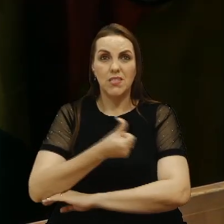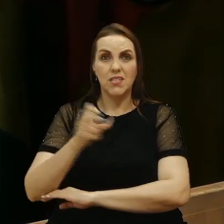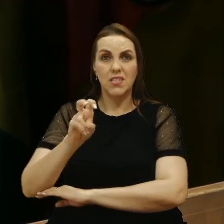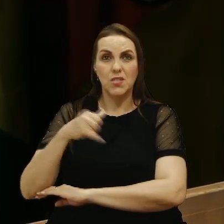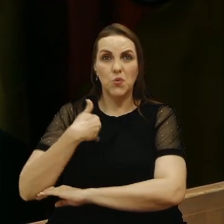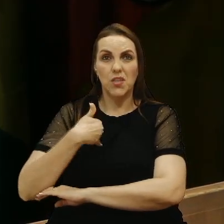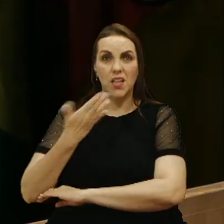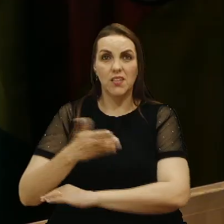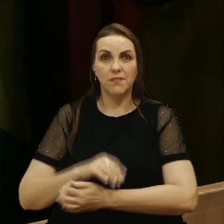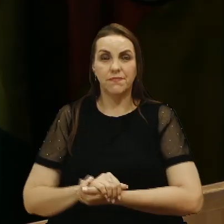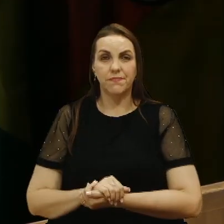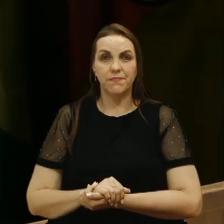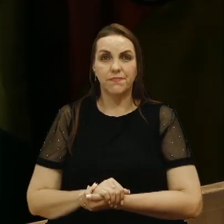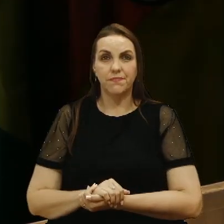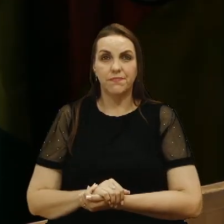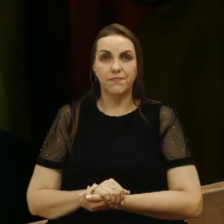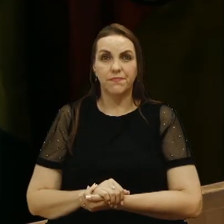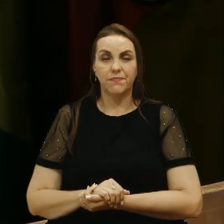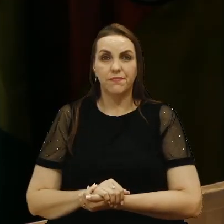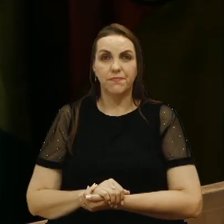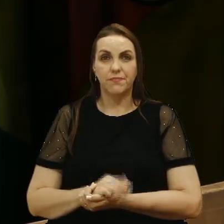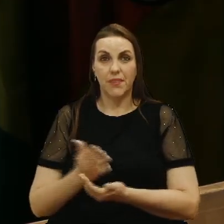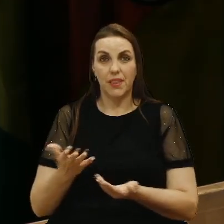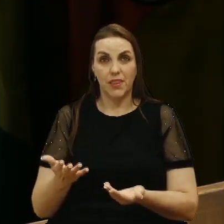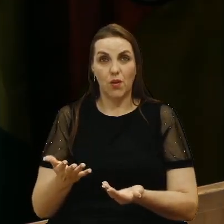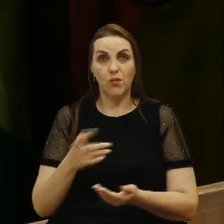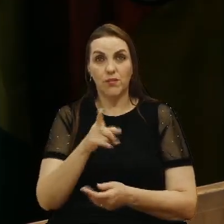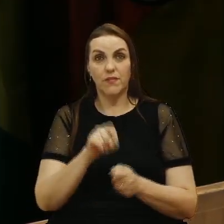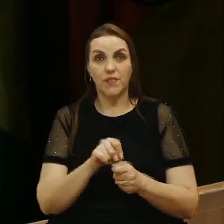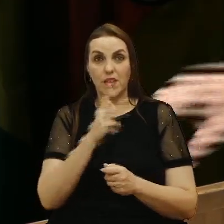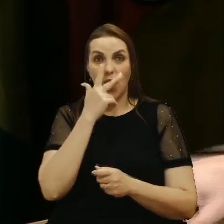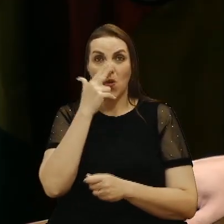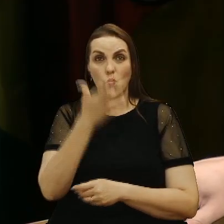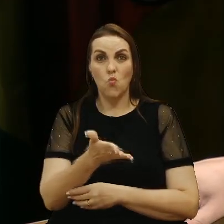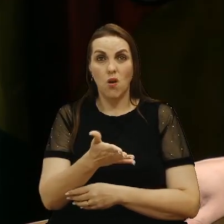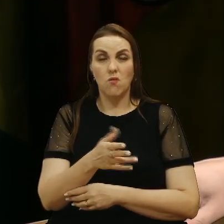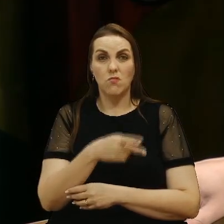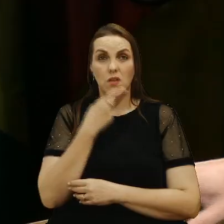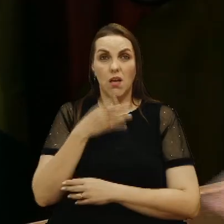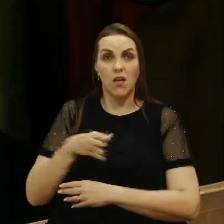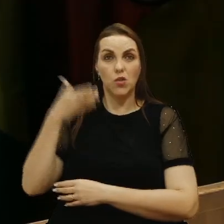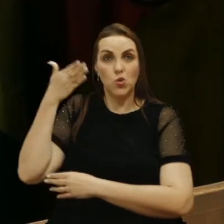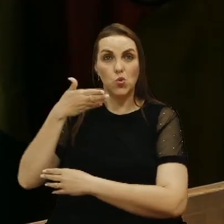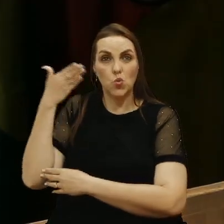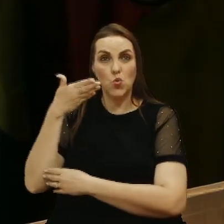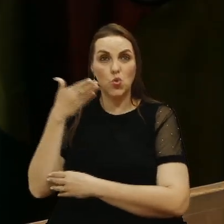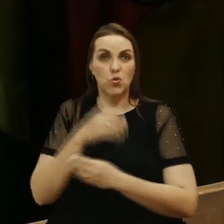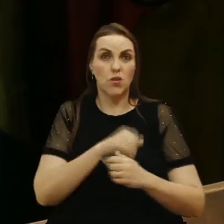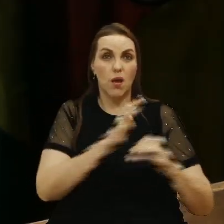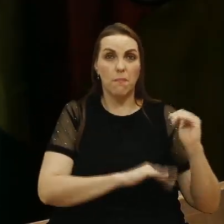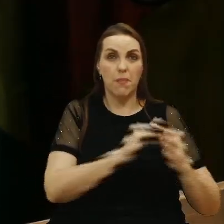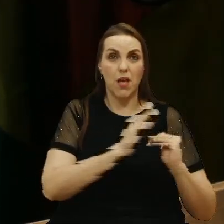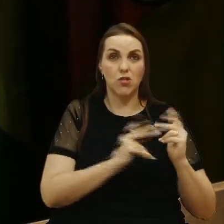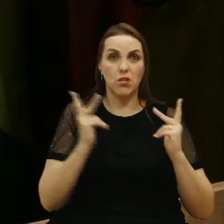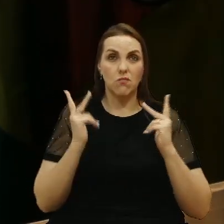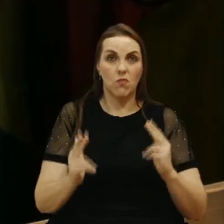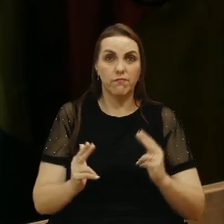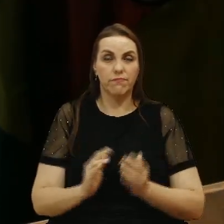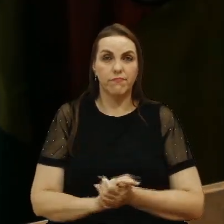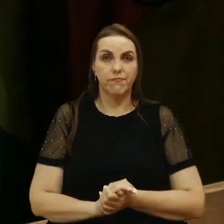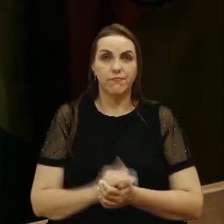anos, que seja feito o que se fala. Porque a partir desse